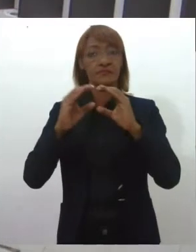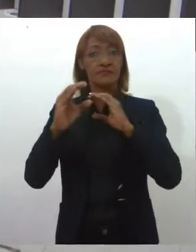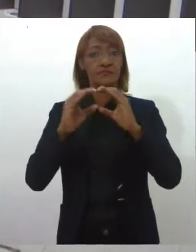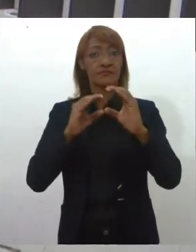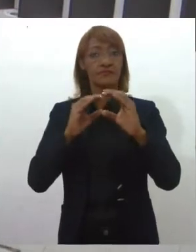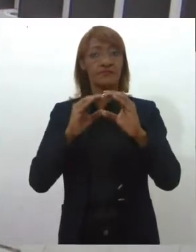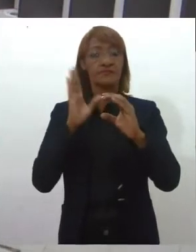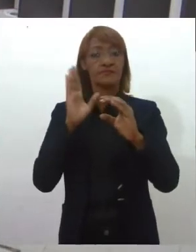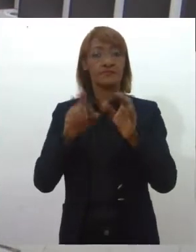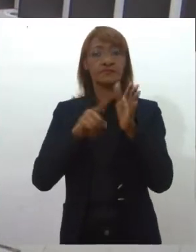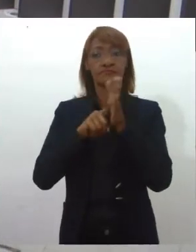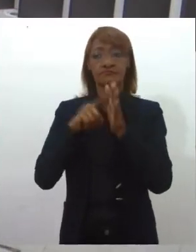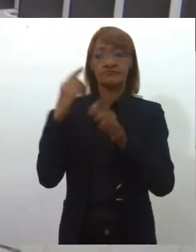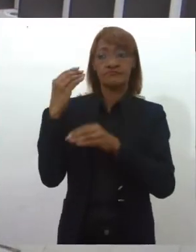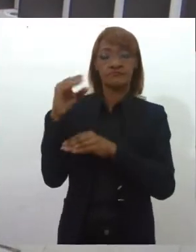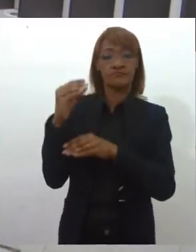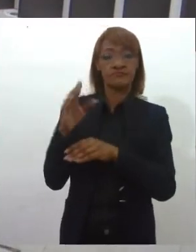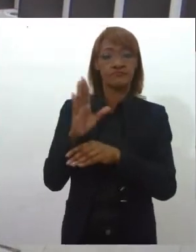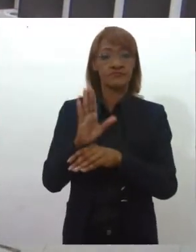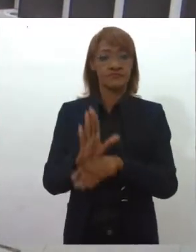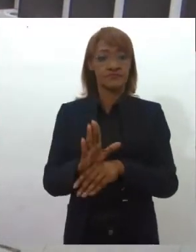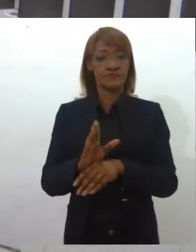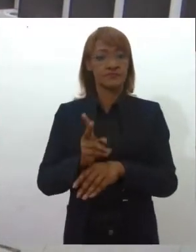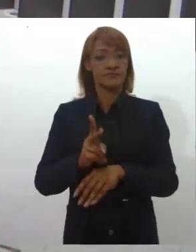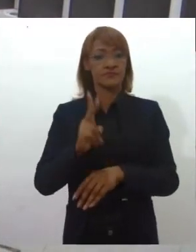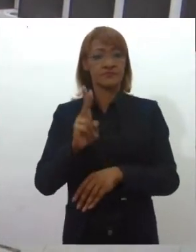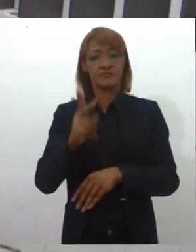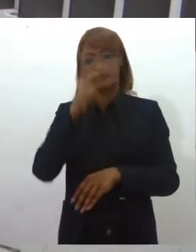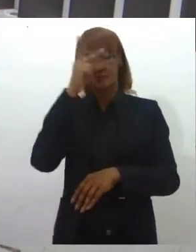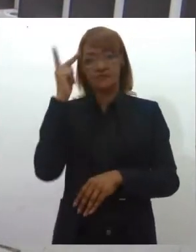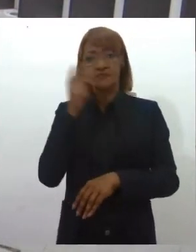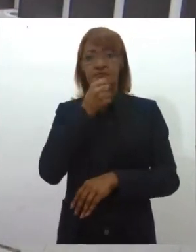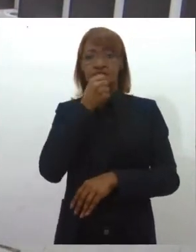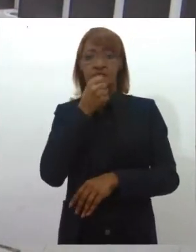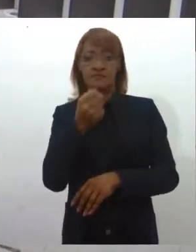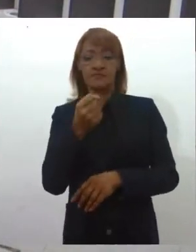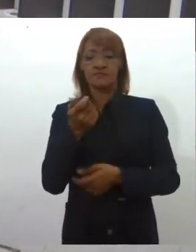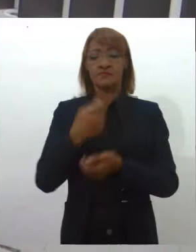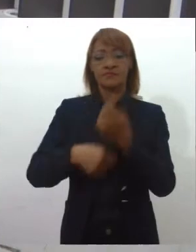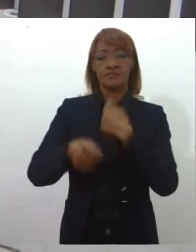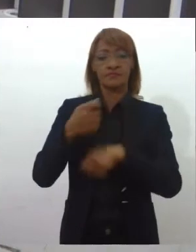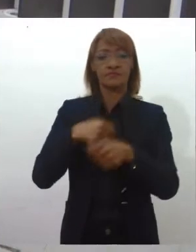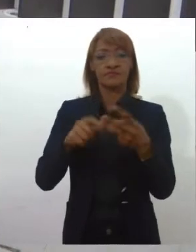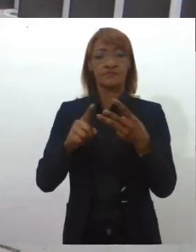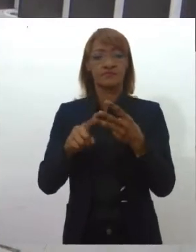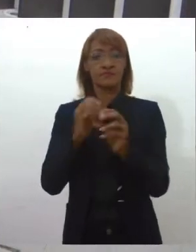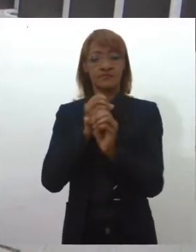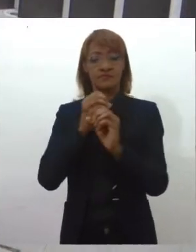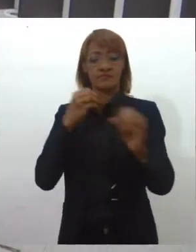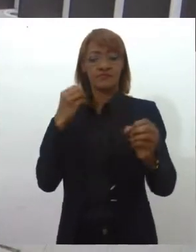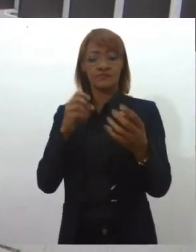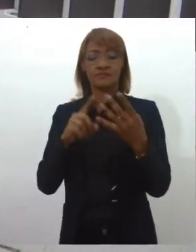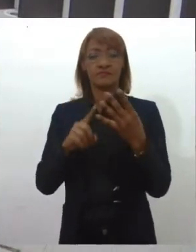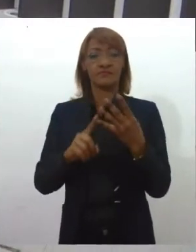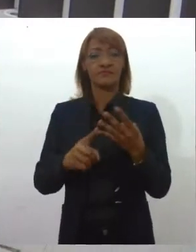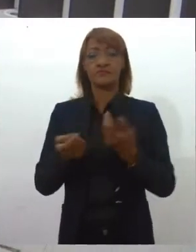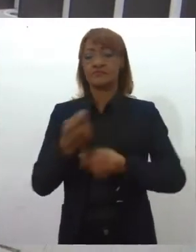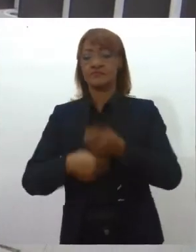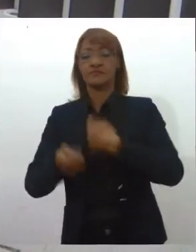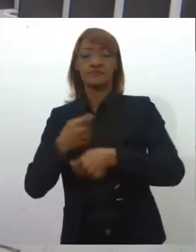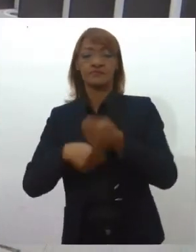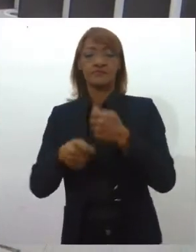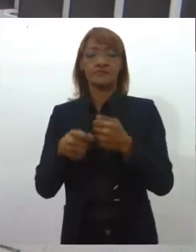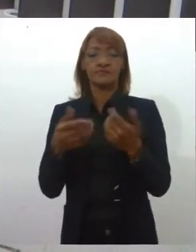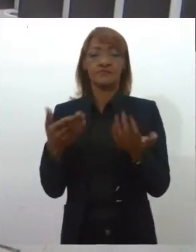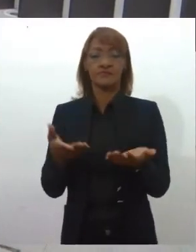científica. O público-alvo são os pesquisadores graduados em jornalismo, economia, engenharia de produção e administração. E para